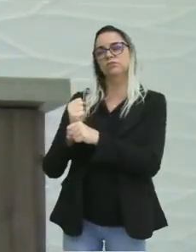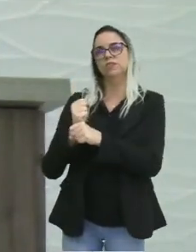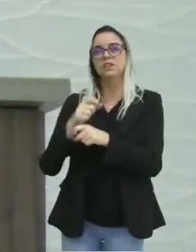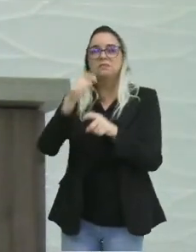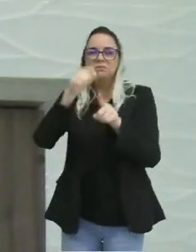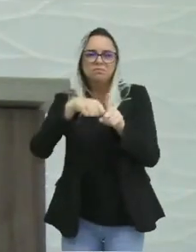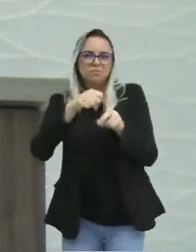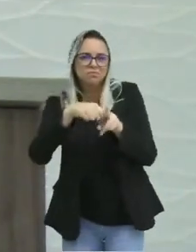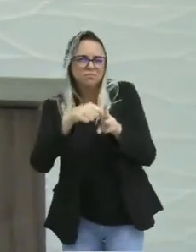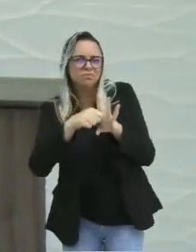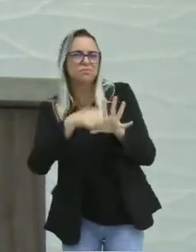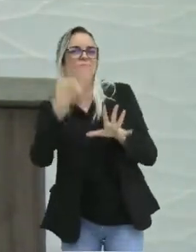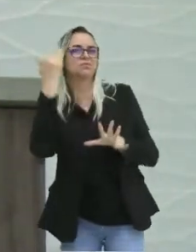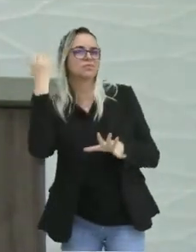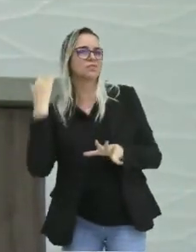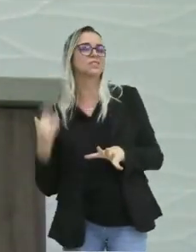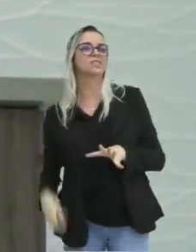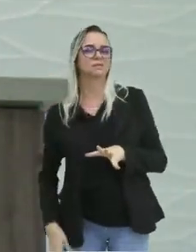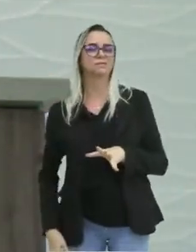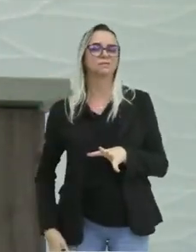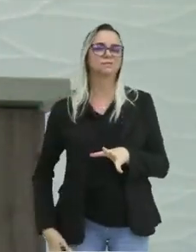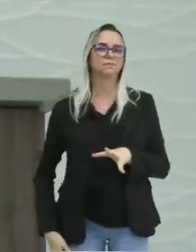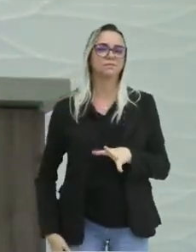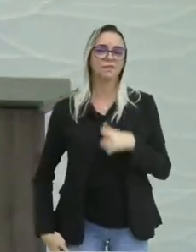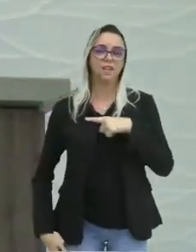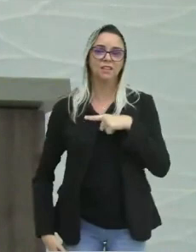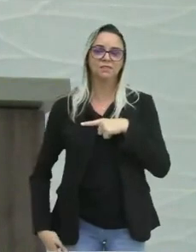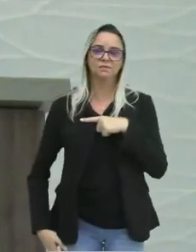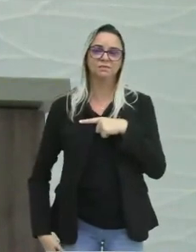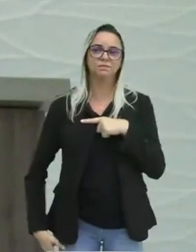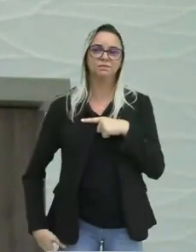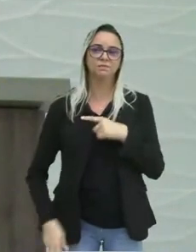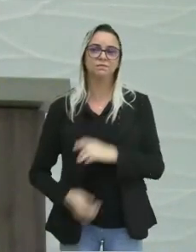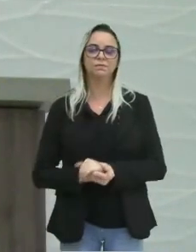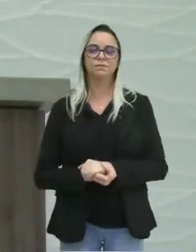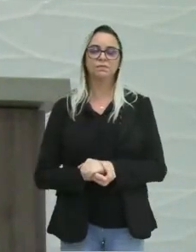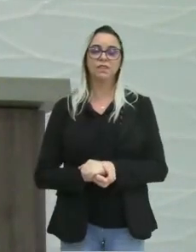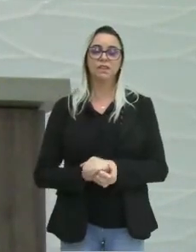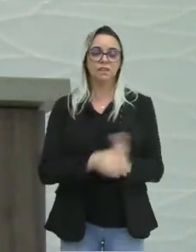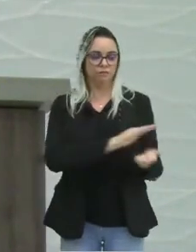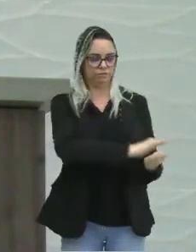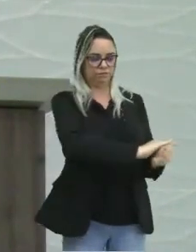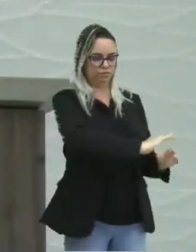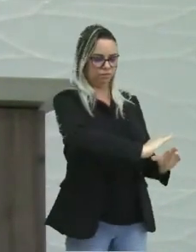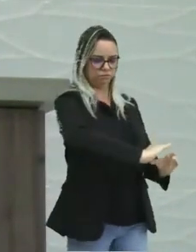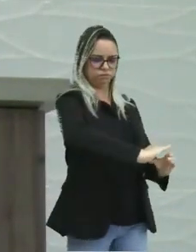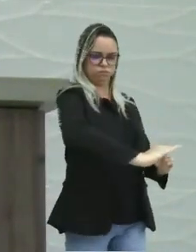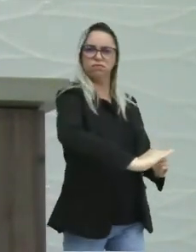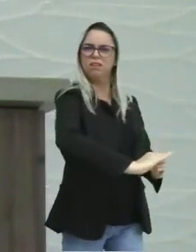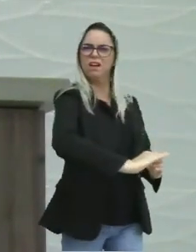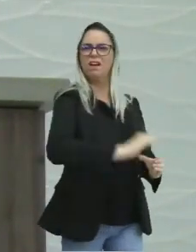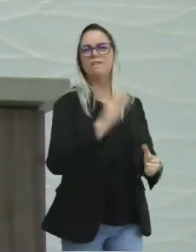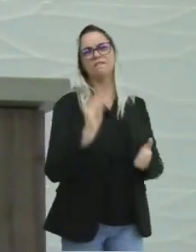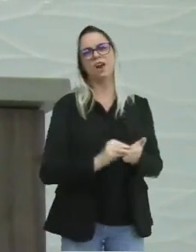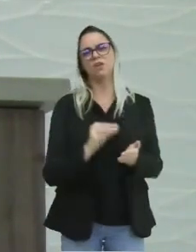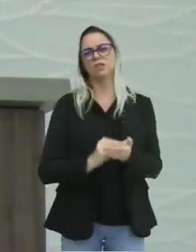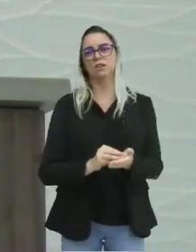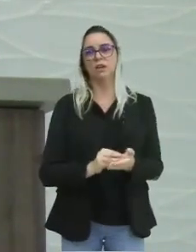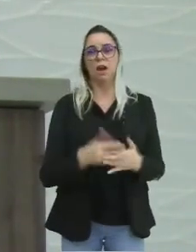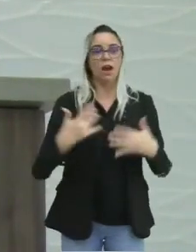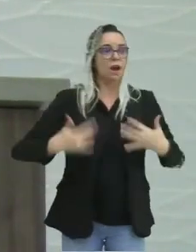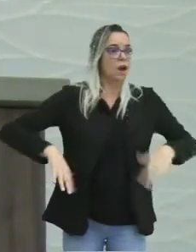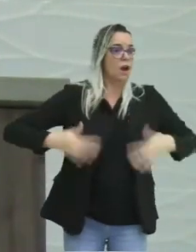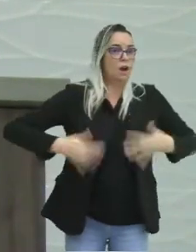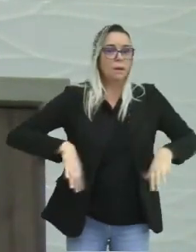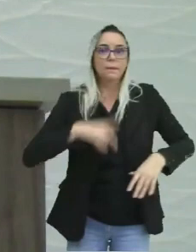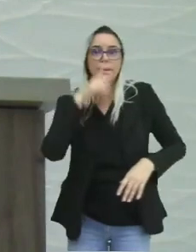e meses que está lá sem o tampão. Vê na hora cair uma criança ali dentro, sofreu um acidente,